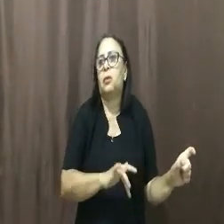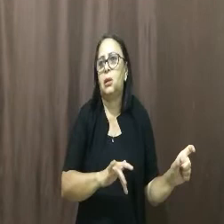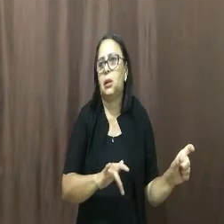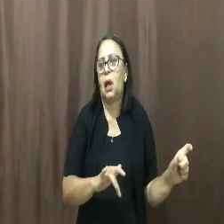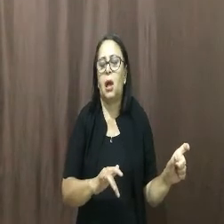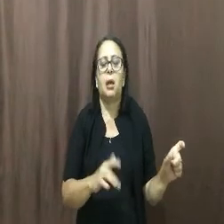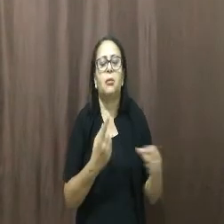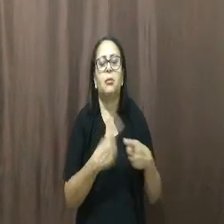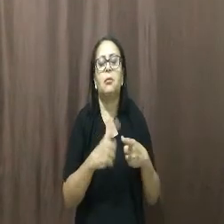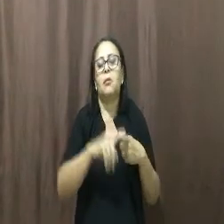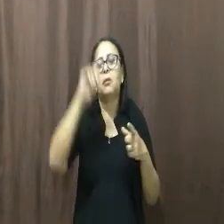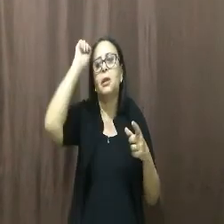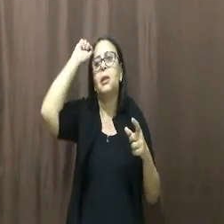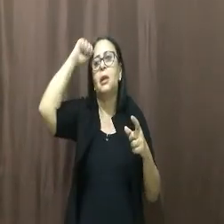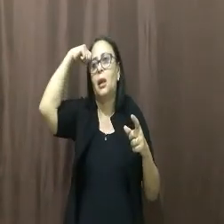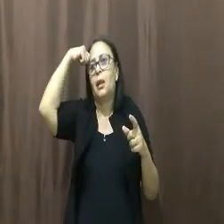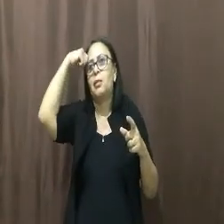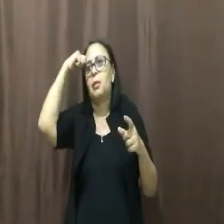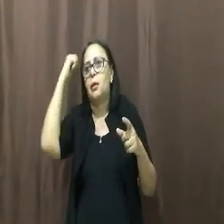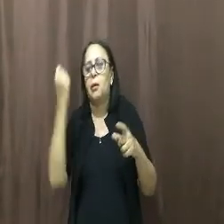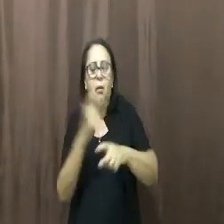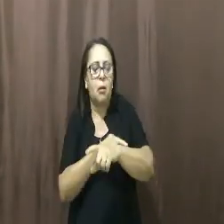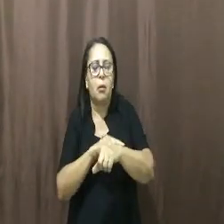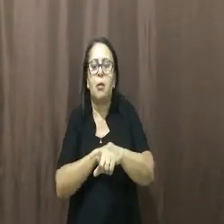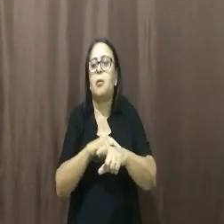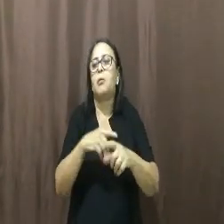por conta da sua cor